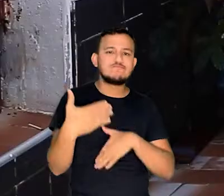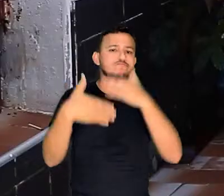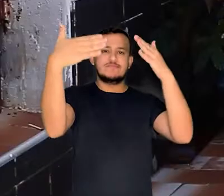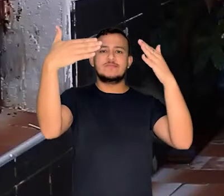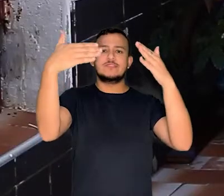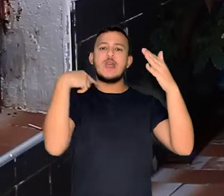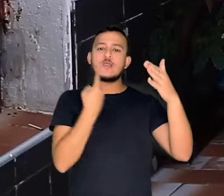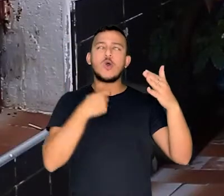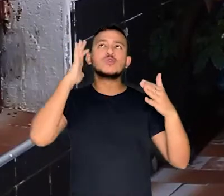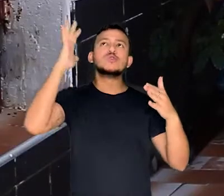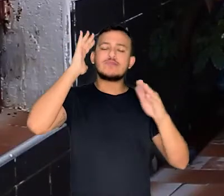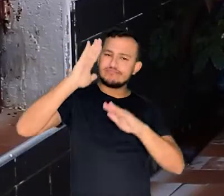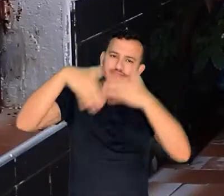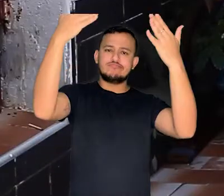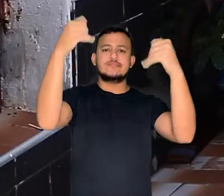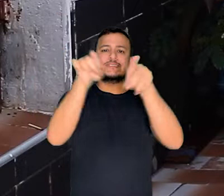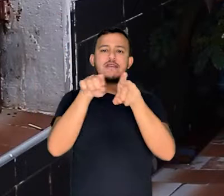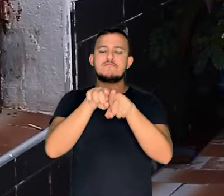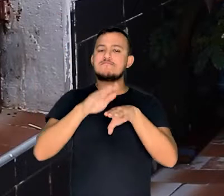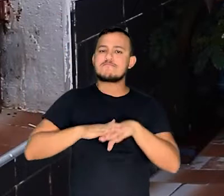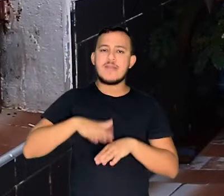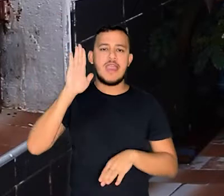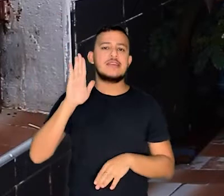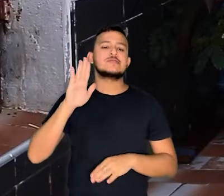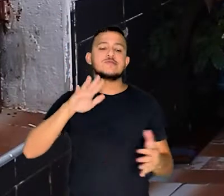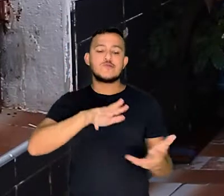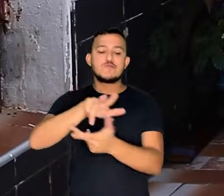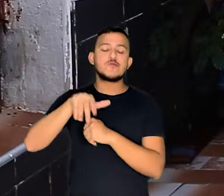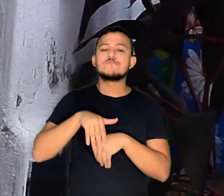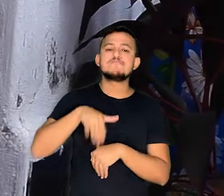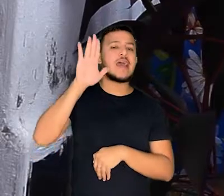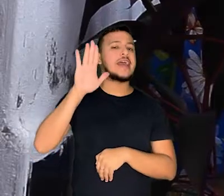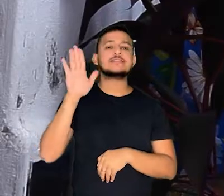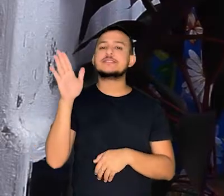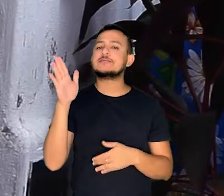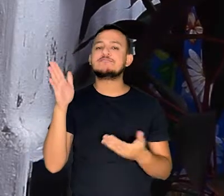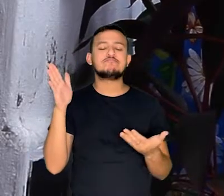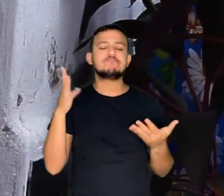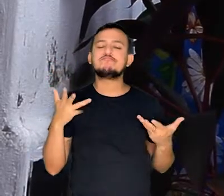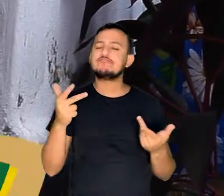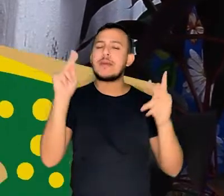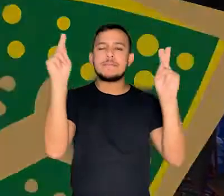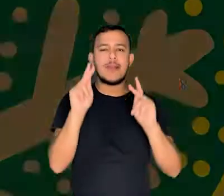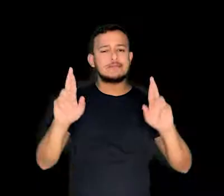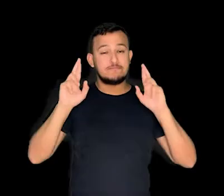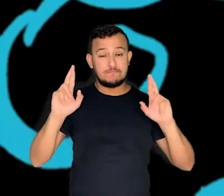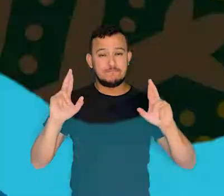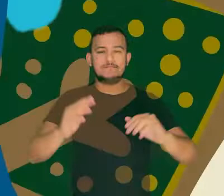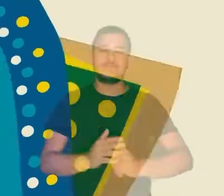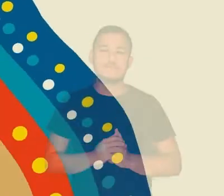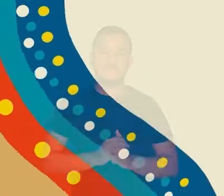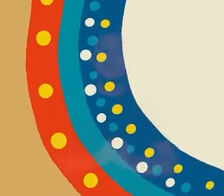seja, que possa alimentar nossos sonhos cada vez mais de um mundo que seja plenitude, é isso que a gente deseja.